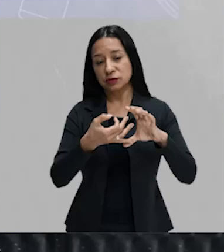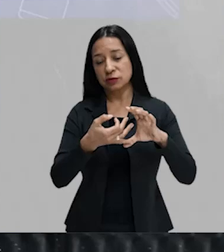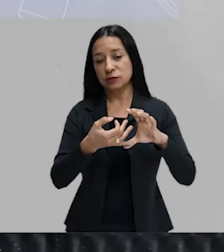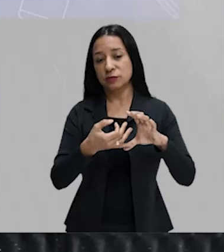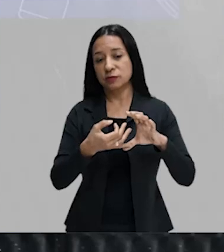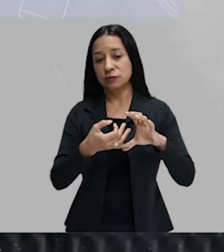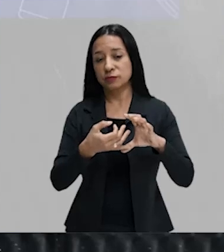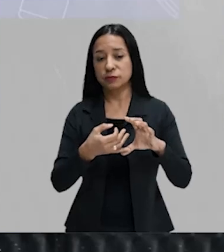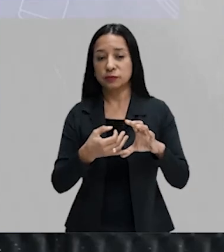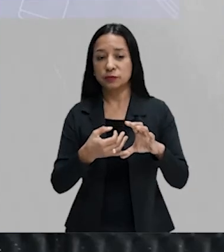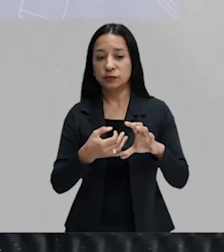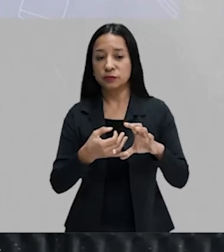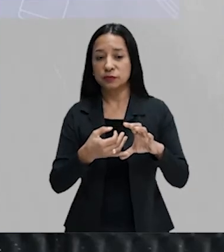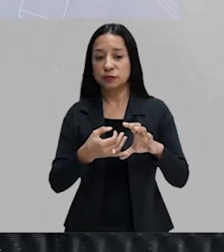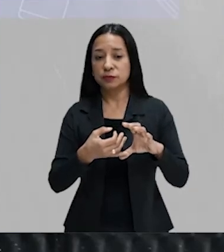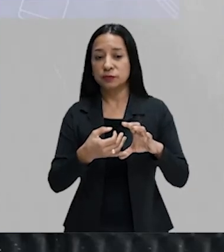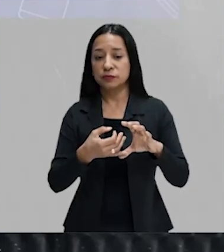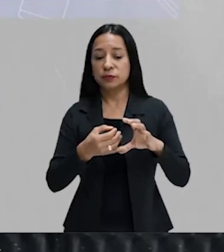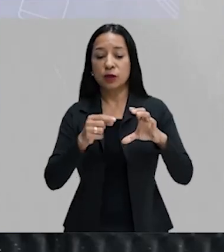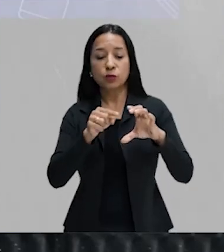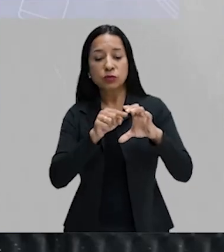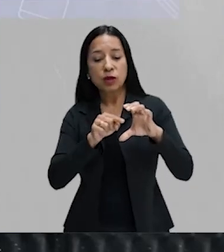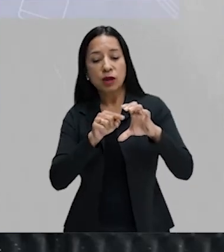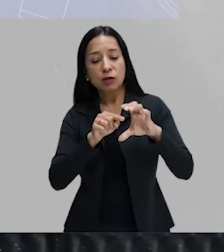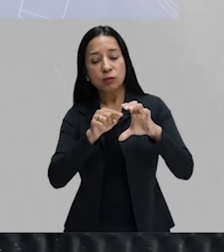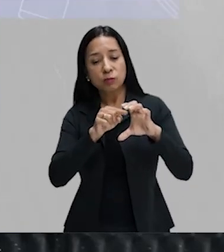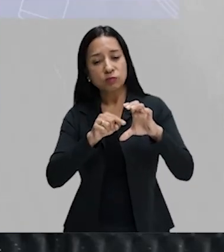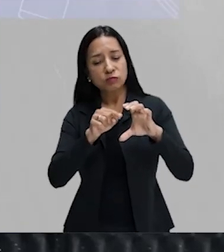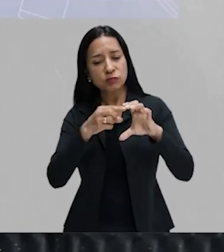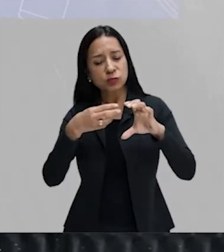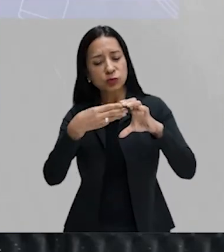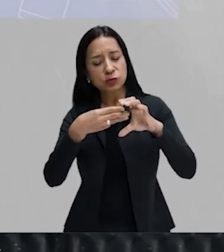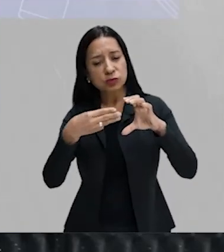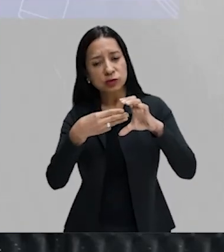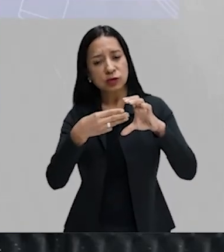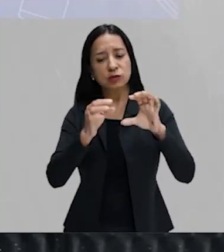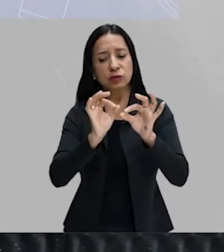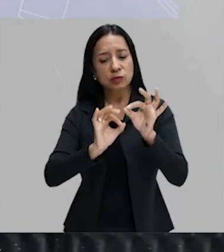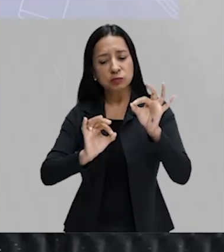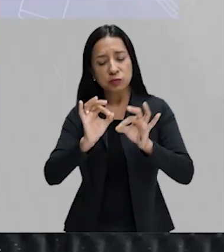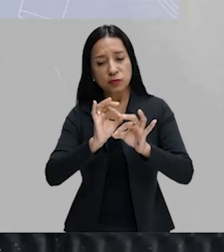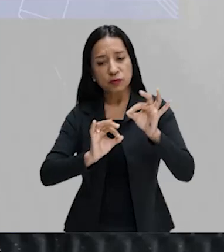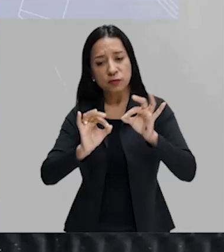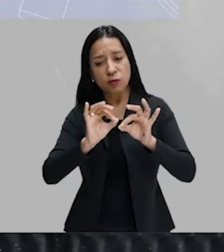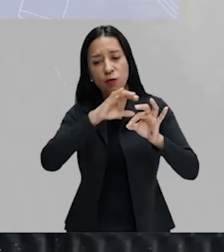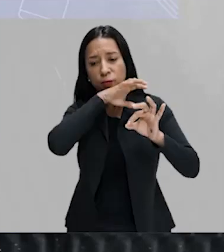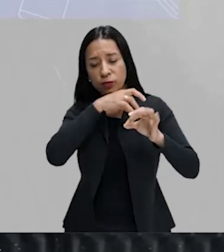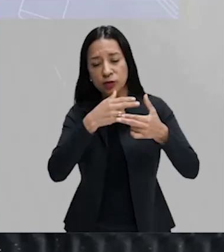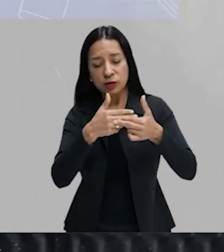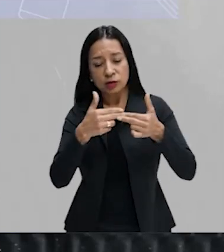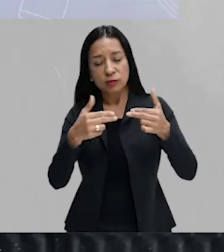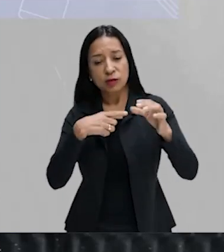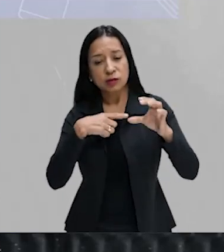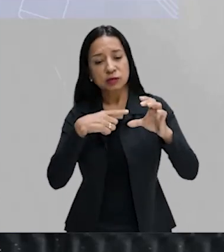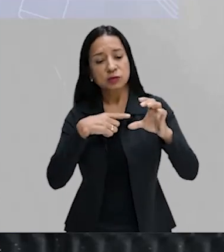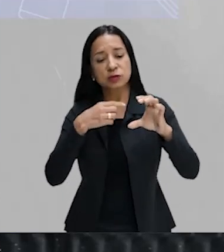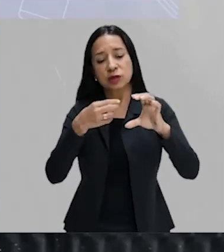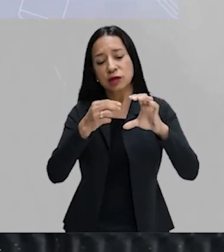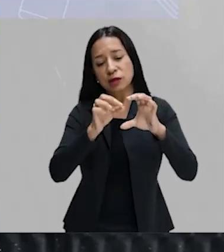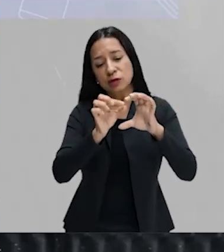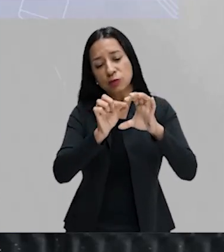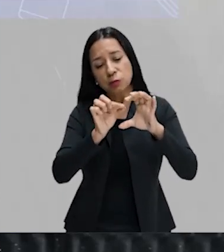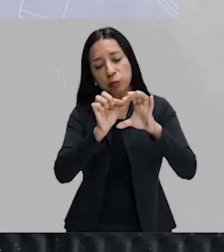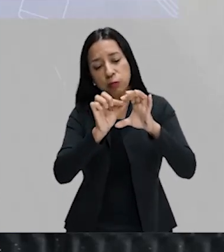os animais, ela tem compartimentalização, ou seja, tem compartimentos que têm